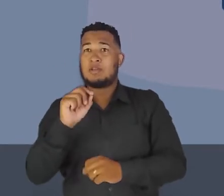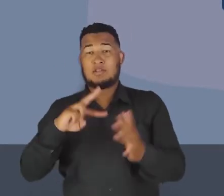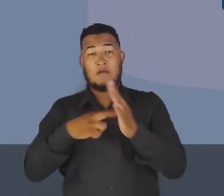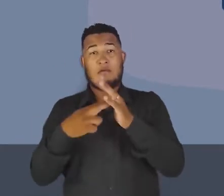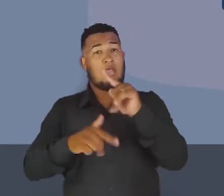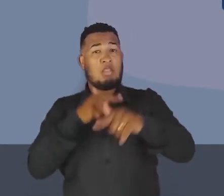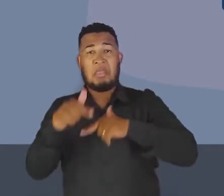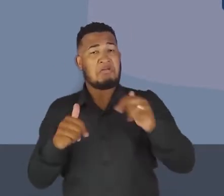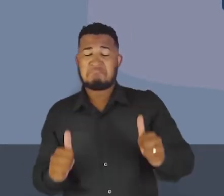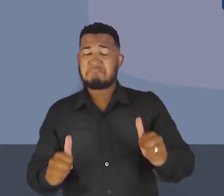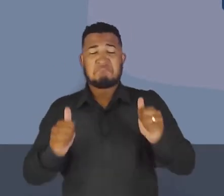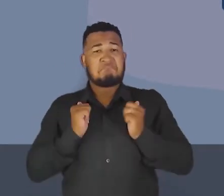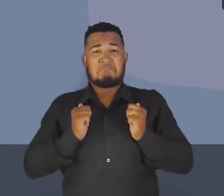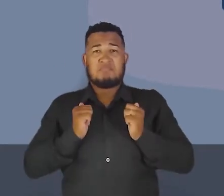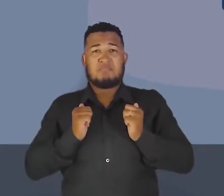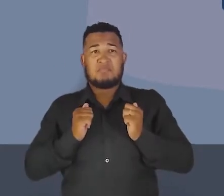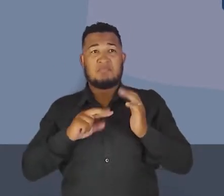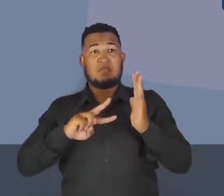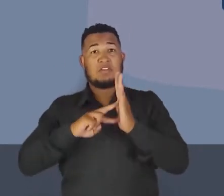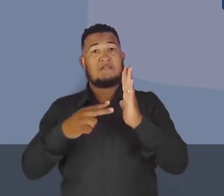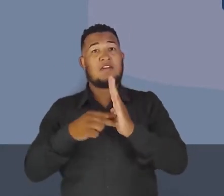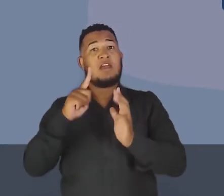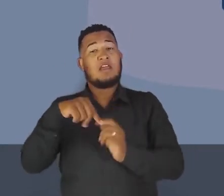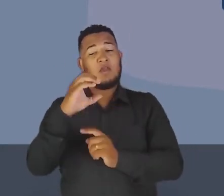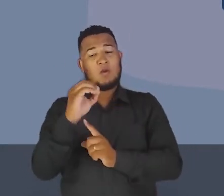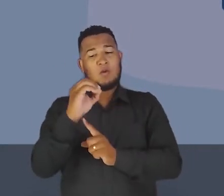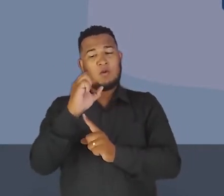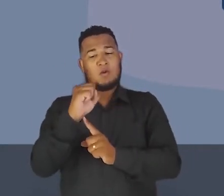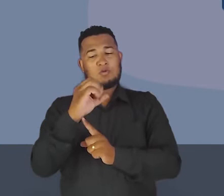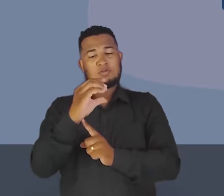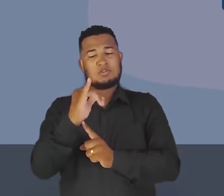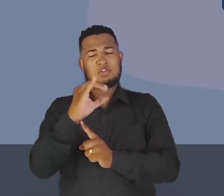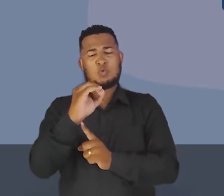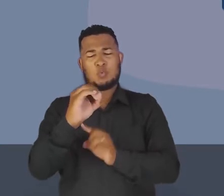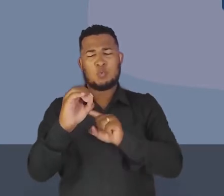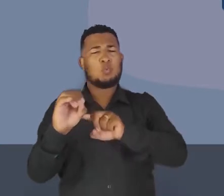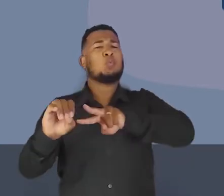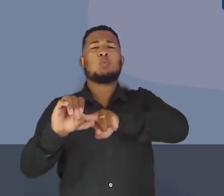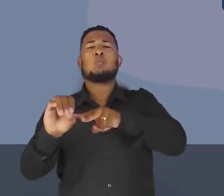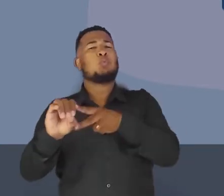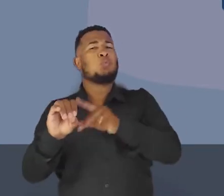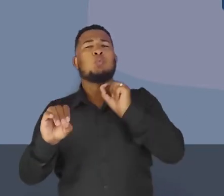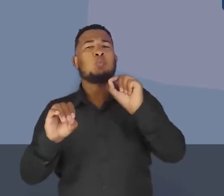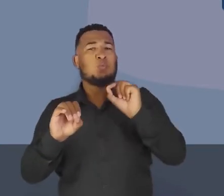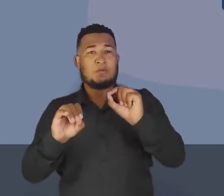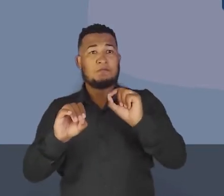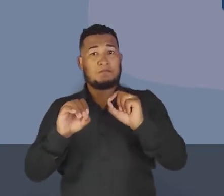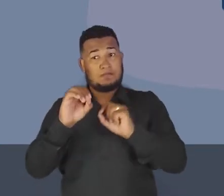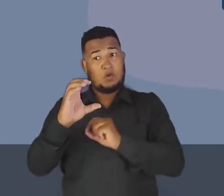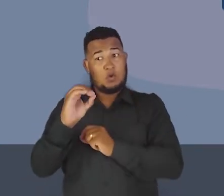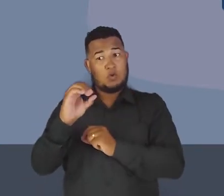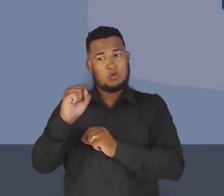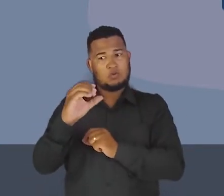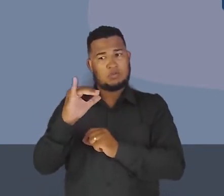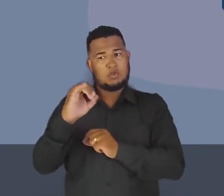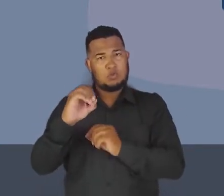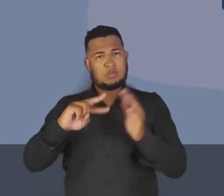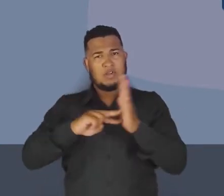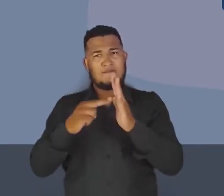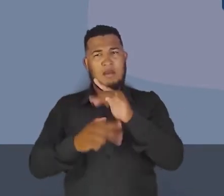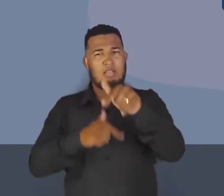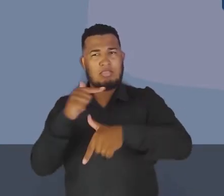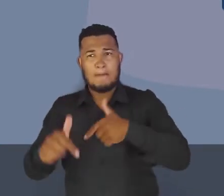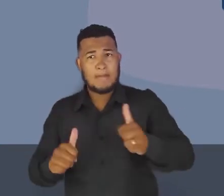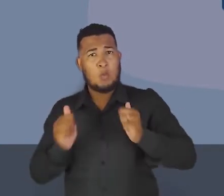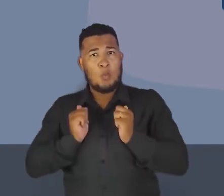trabalhar. Então, era a vivência do ócio. O que significa o ócio? O ócio não é necessariamente a ausência de